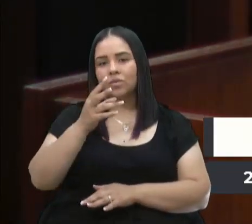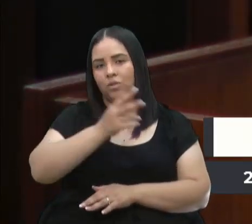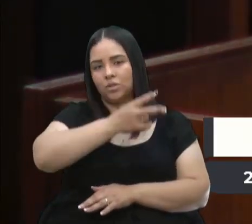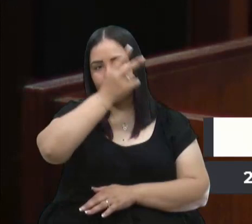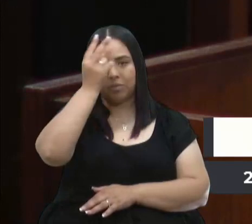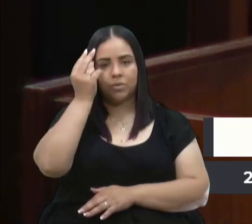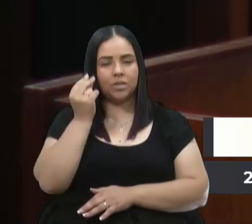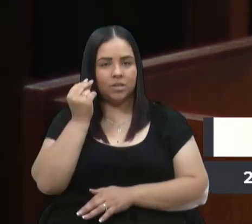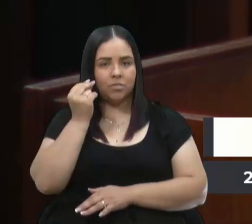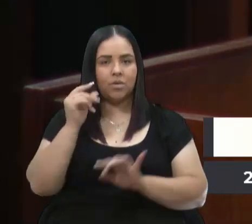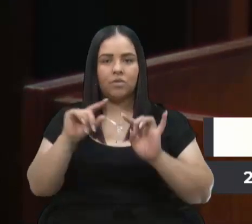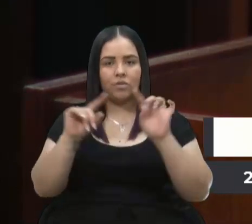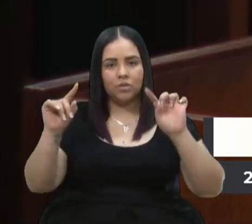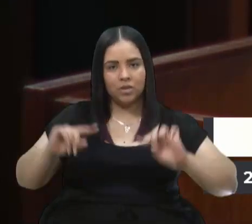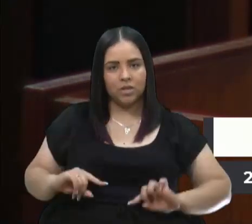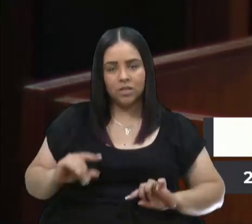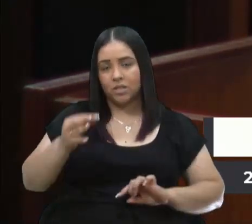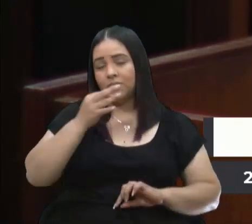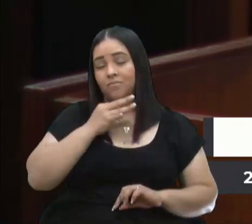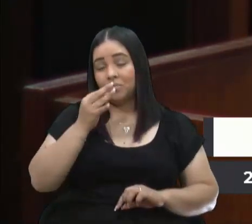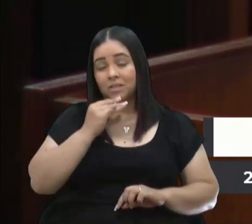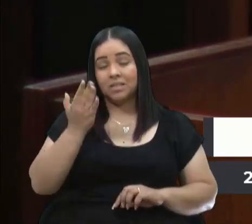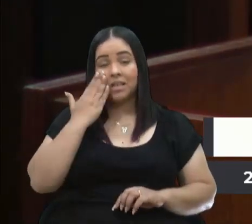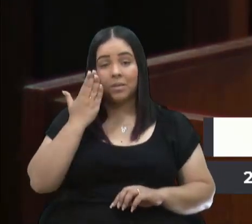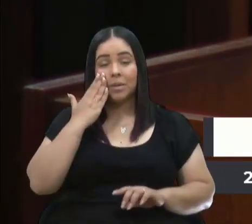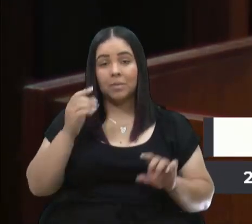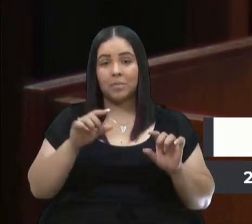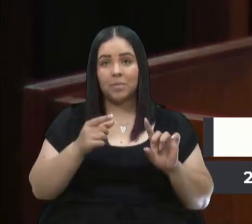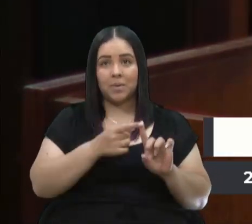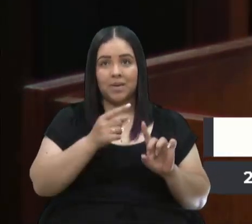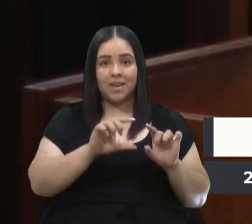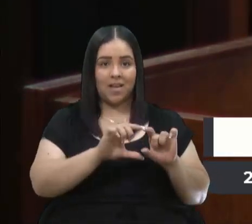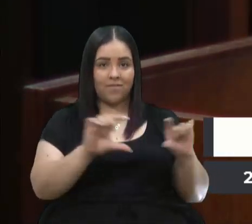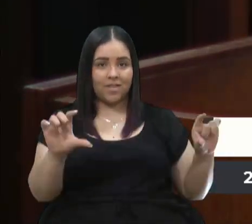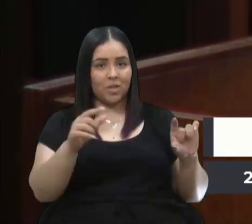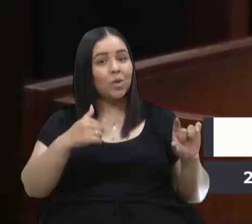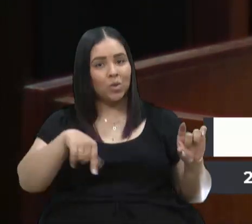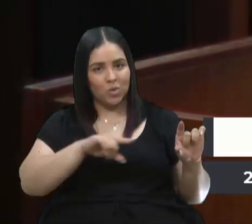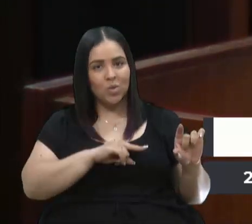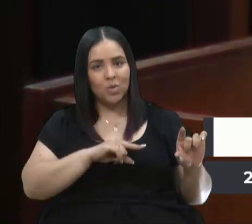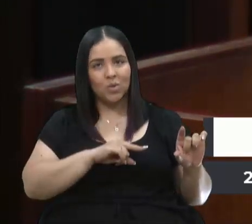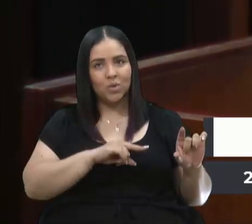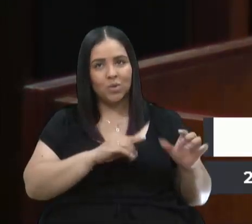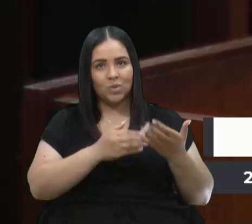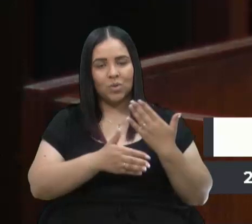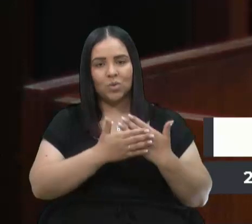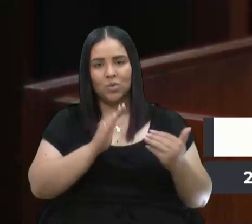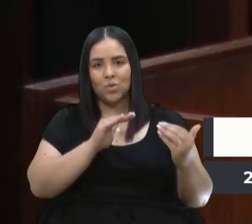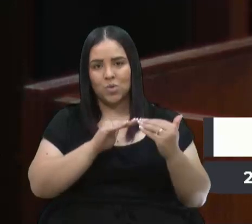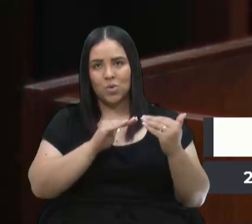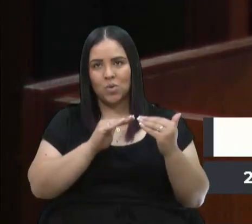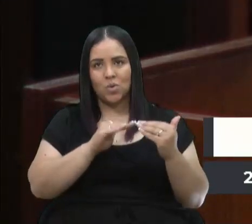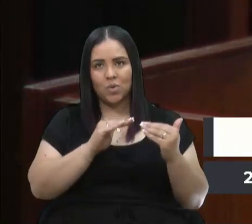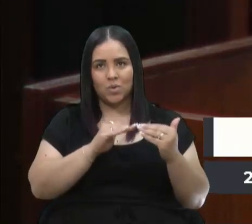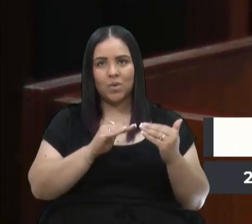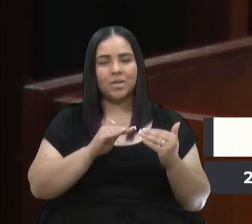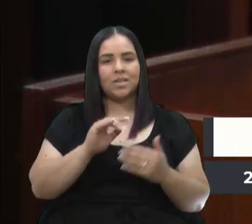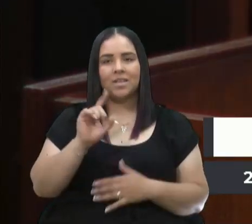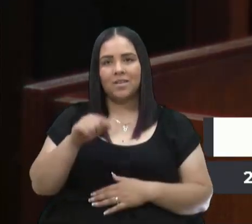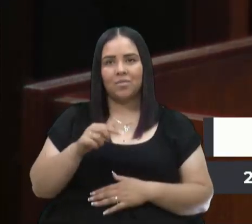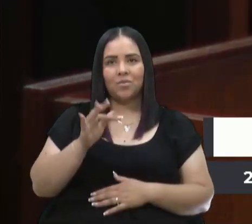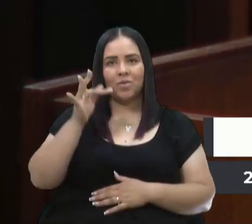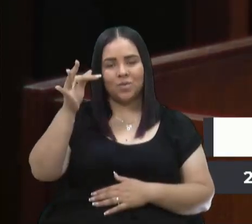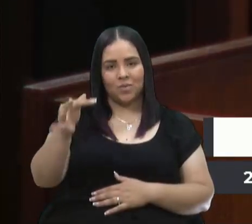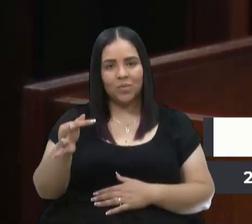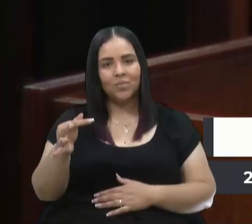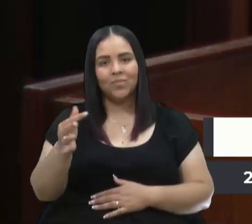tenho certeza que, pelo menos essa primeira frase, todo mundo concorda, né? É uma semana decisiva para o futuro dos servidores públicos de Caxias do